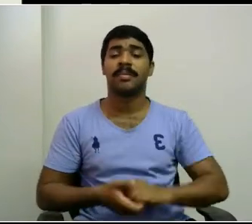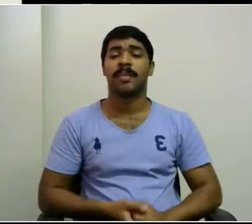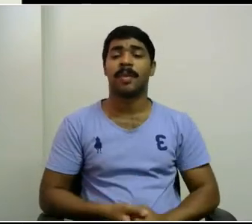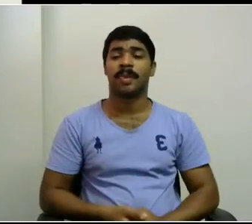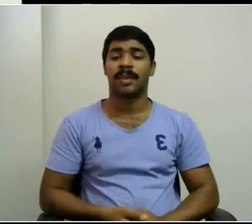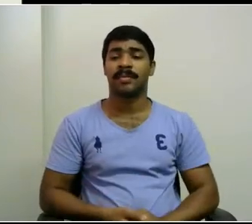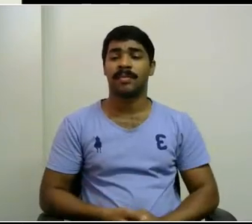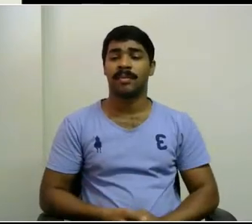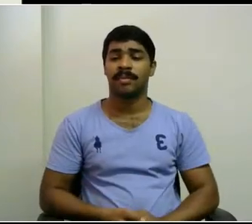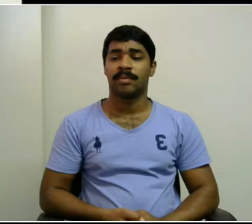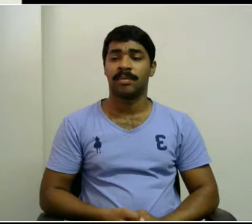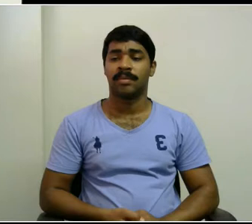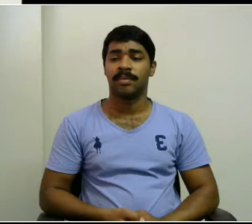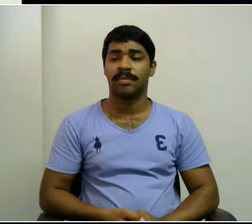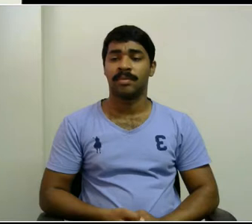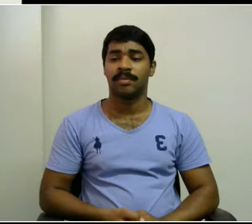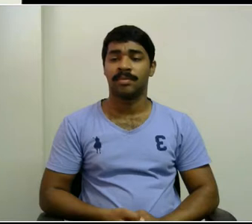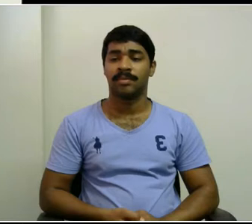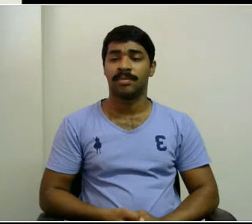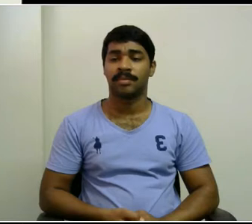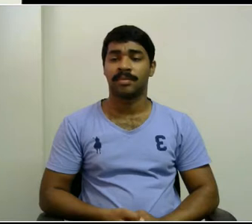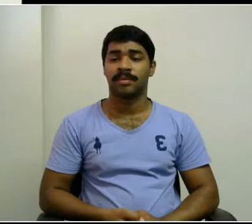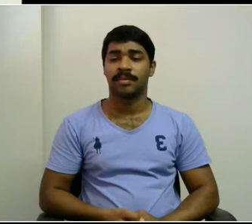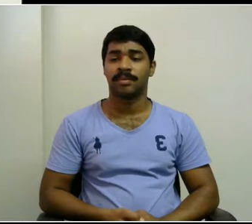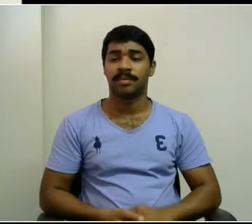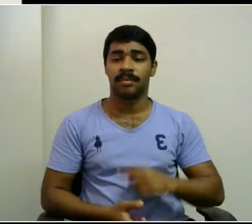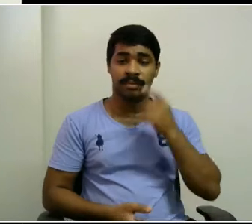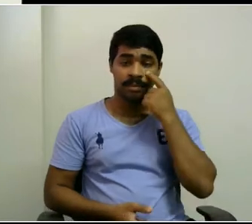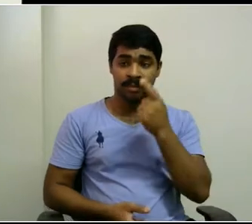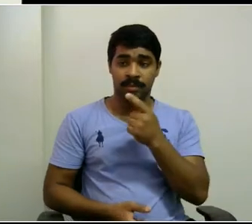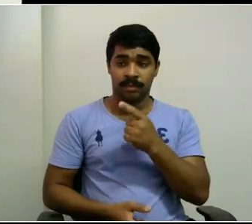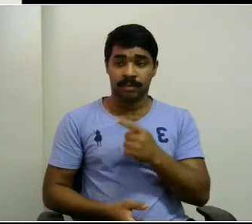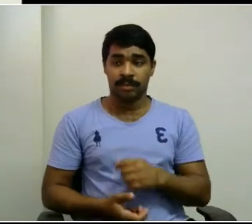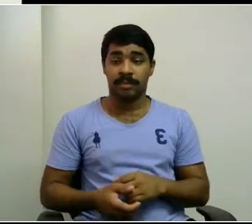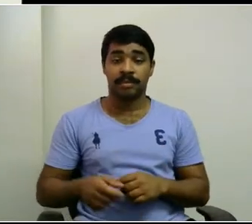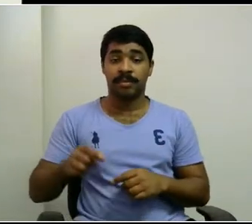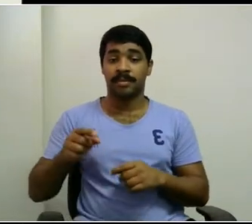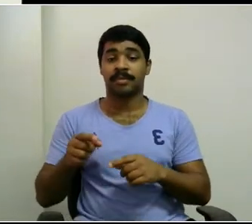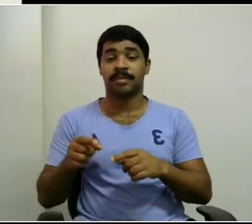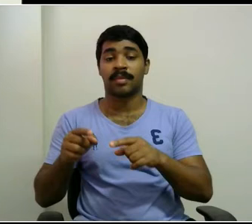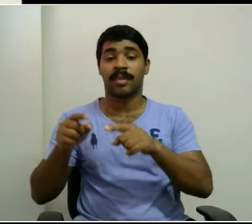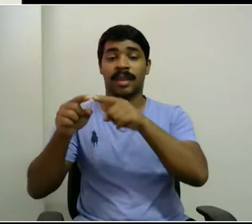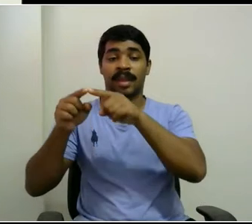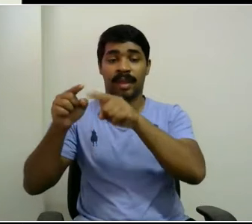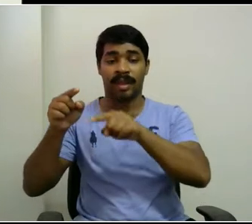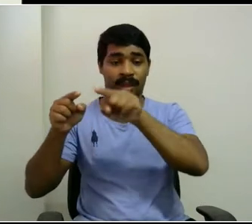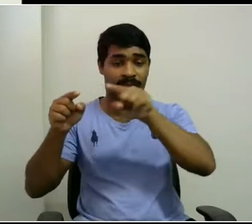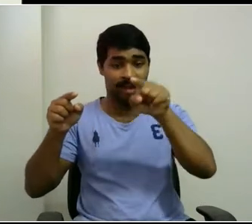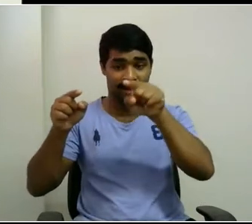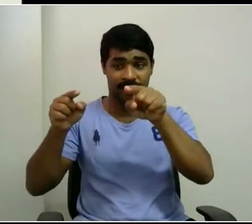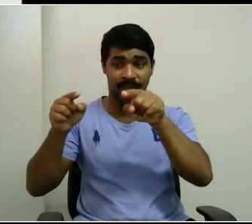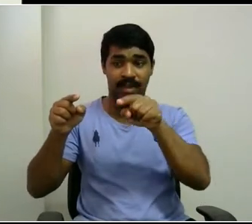raiz de 3x, passa esse x para cá, ó, menos x, é maior que